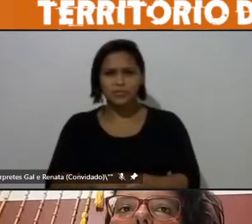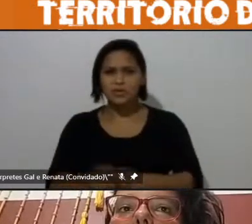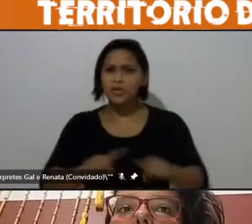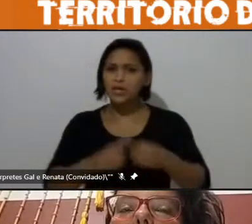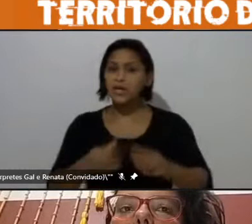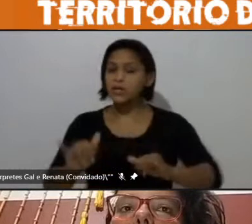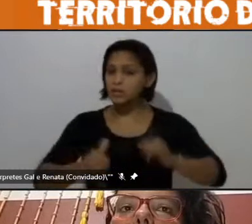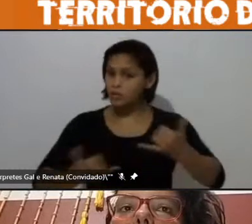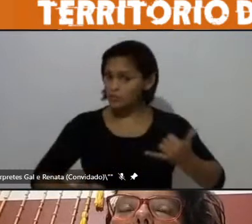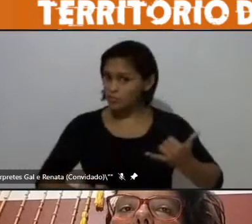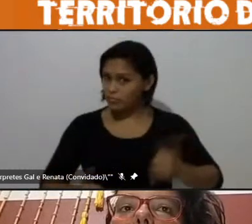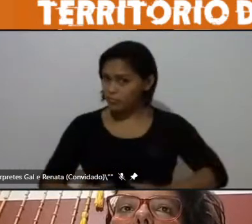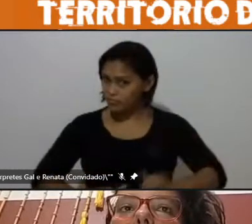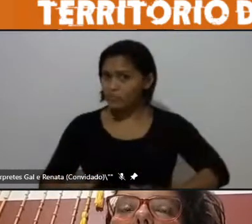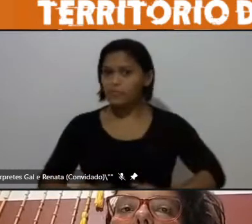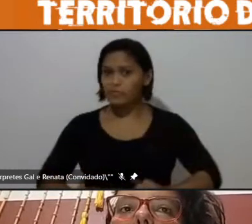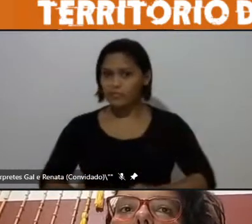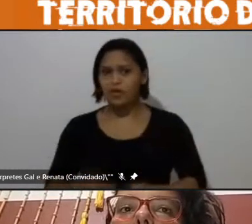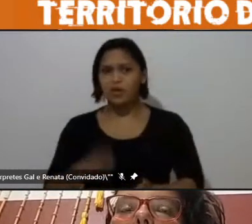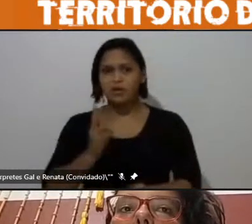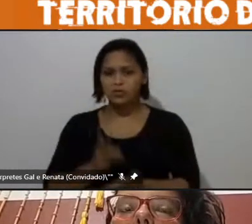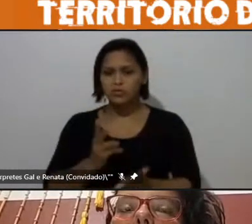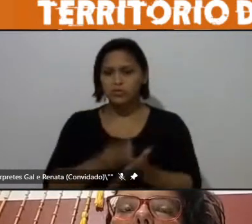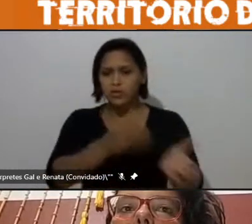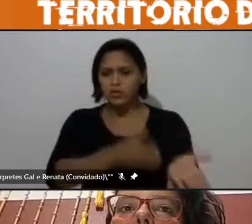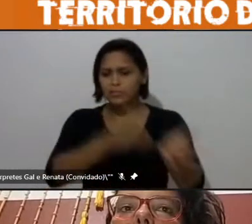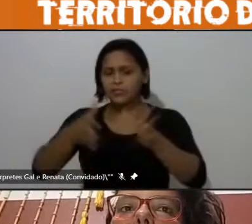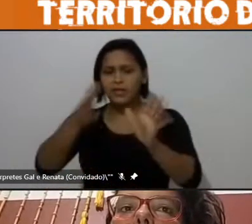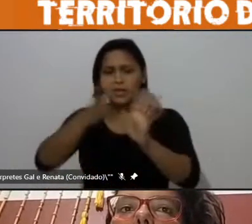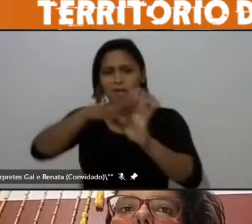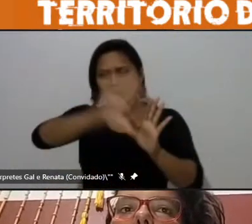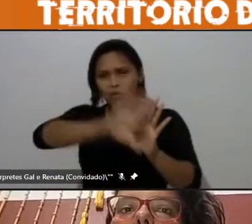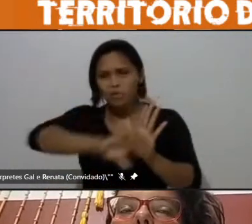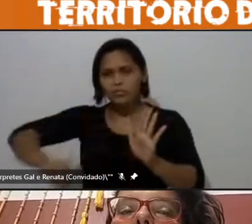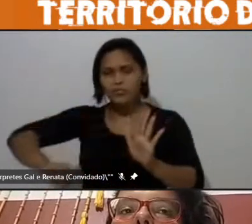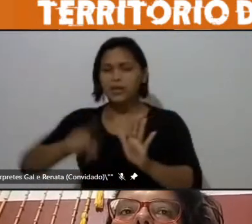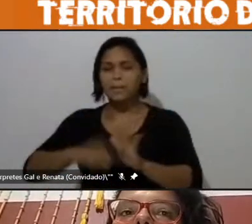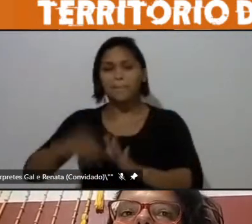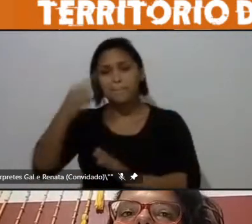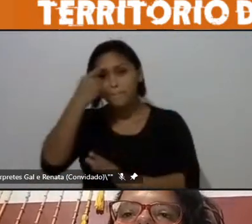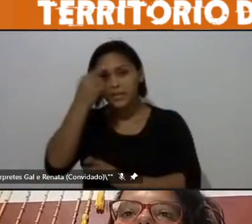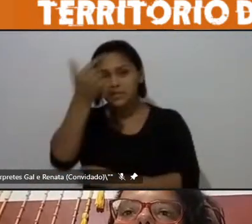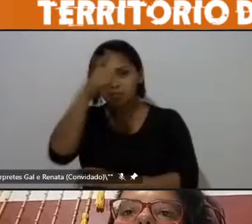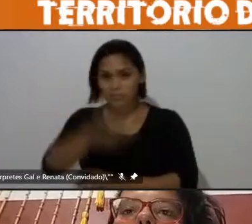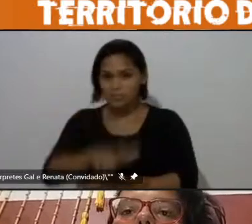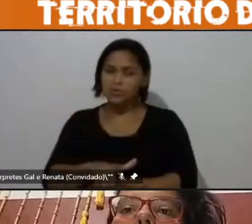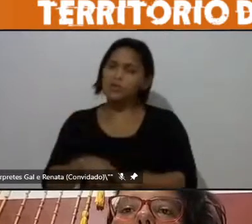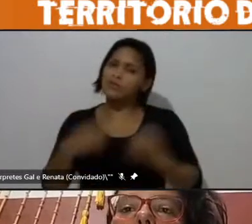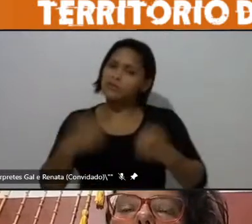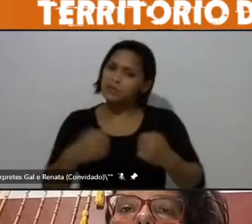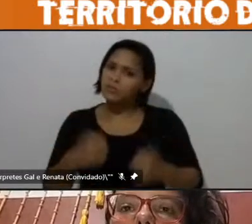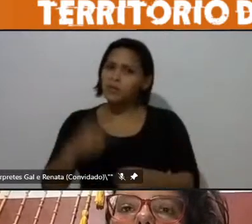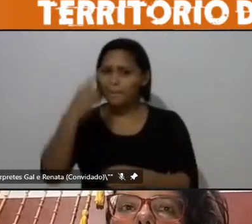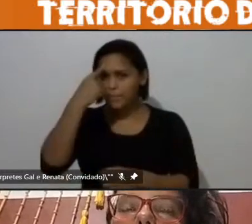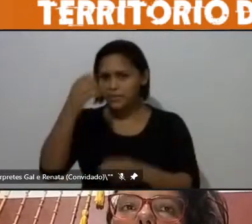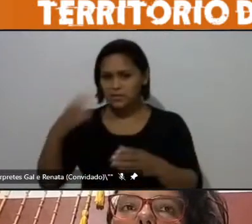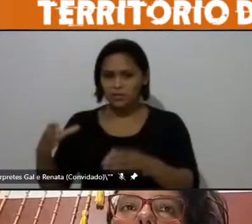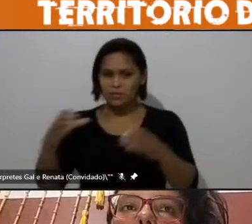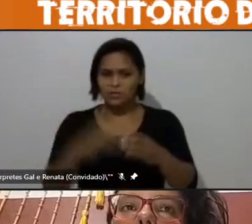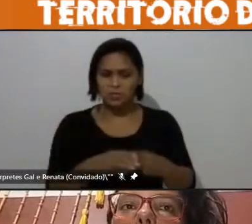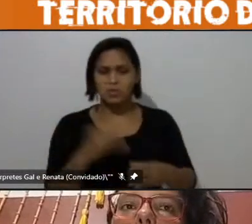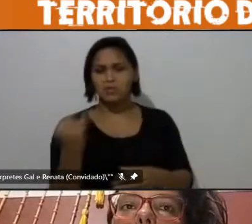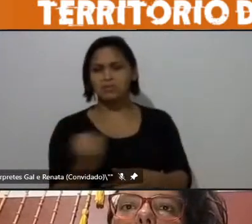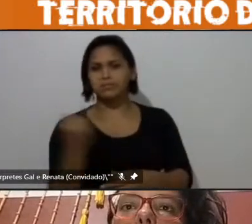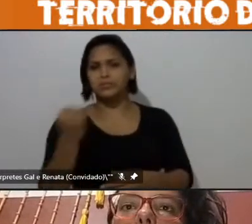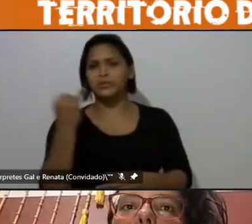quem sofre violência são os que sempre são expropriados e excluídos. E para eu repensar isso, eu tenho que repensar meu lugar de